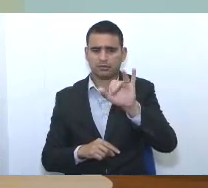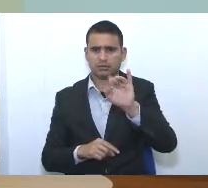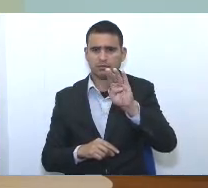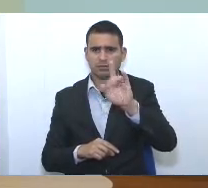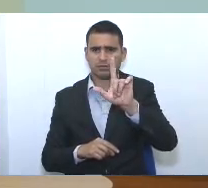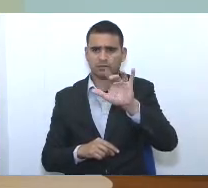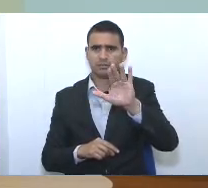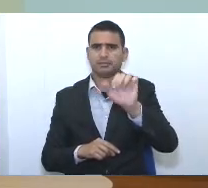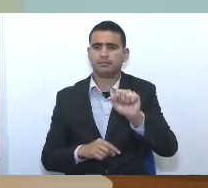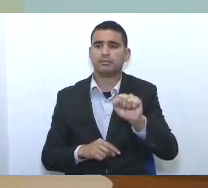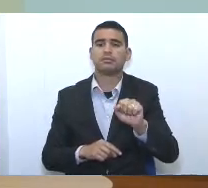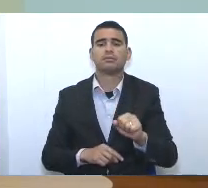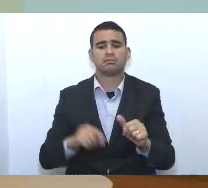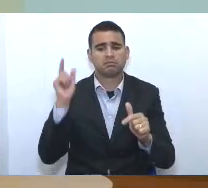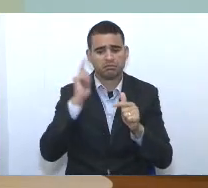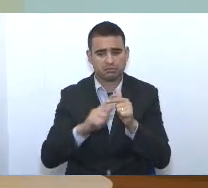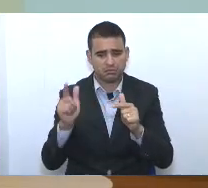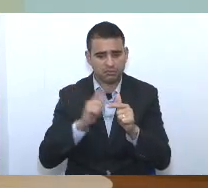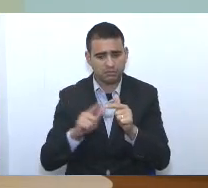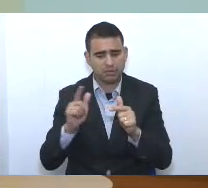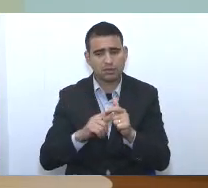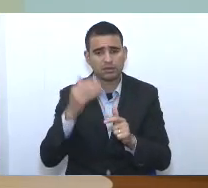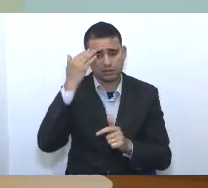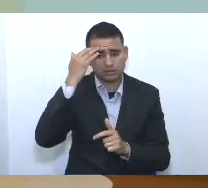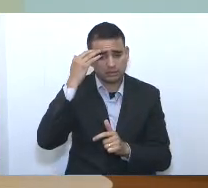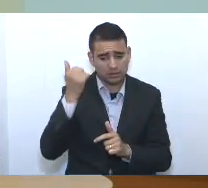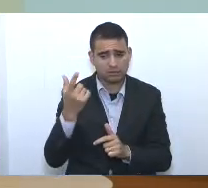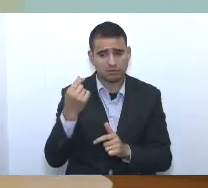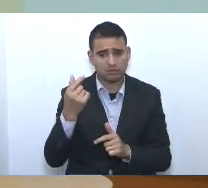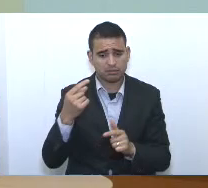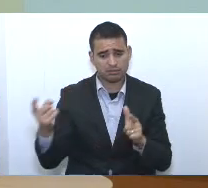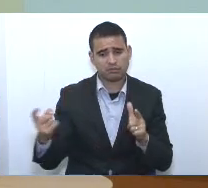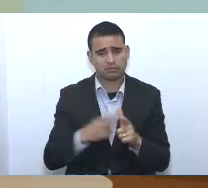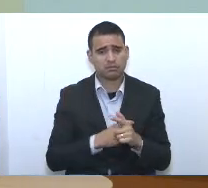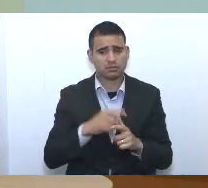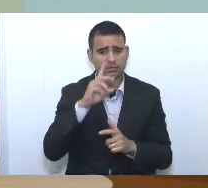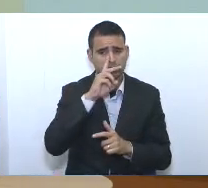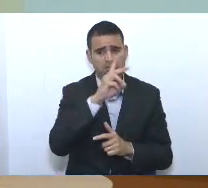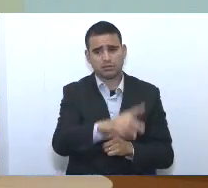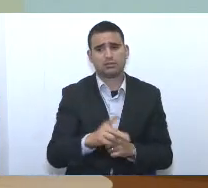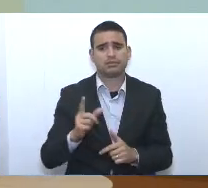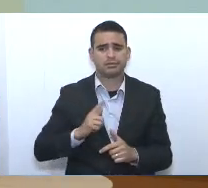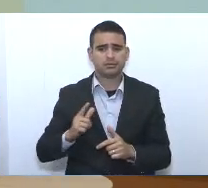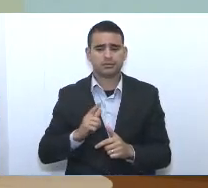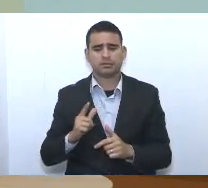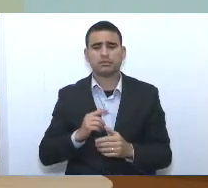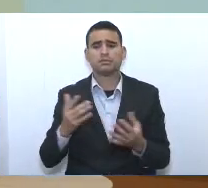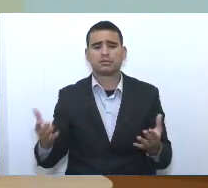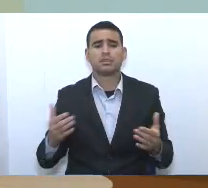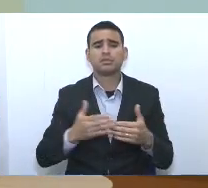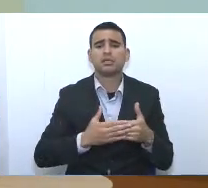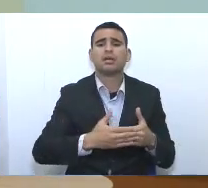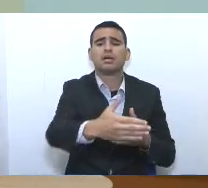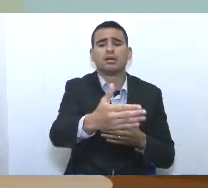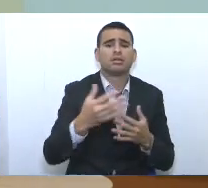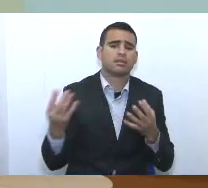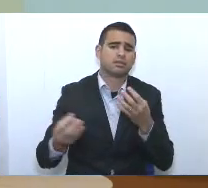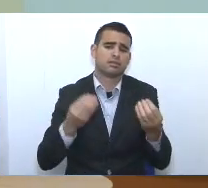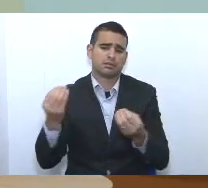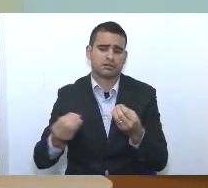alguma perspectiva para esses grandes devedores, qual é a dinâmica para os próximos anos aí pela